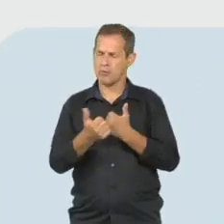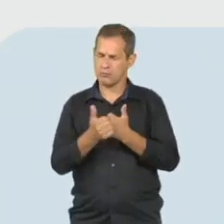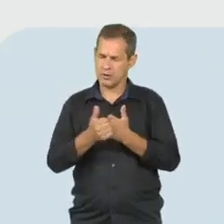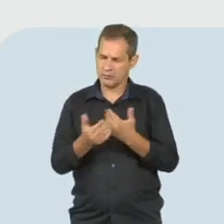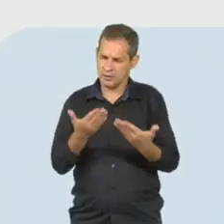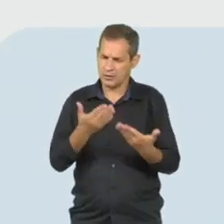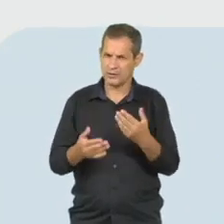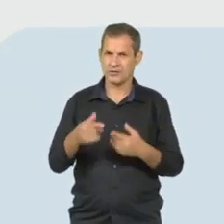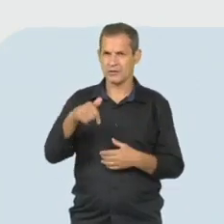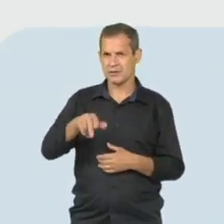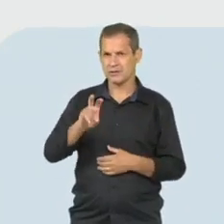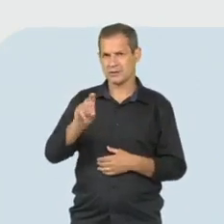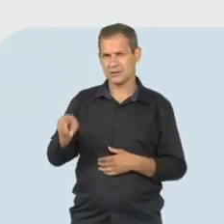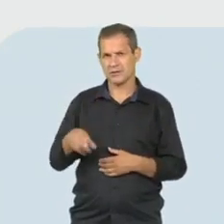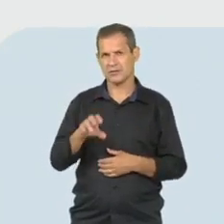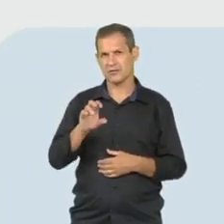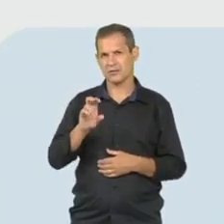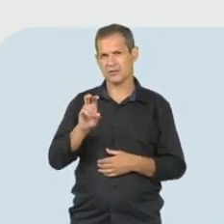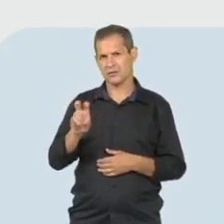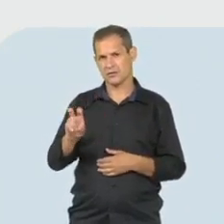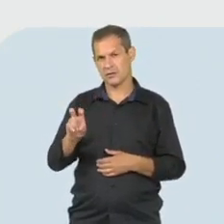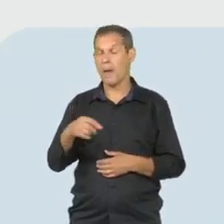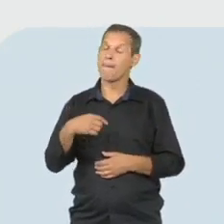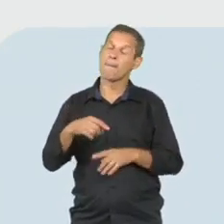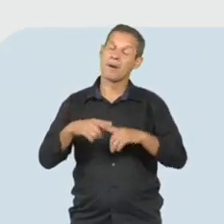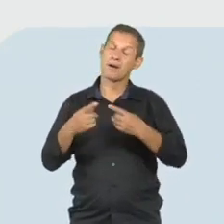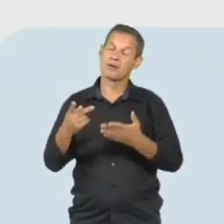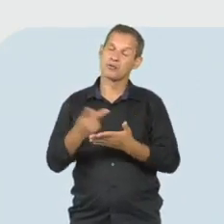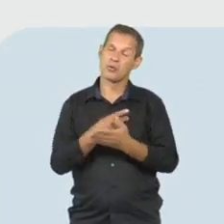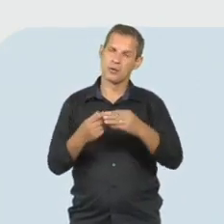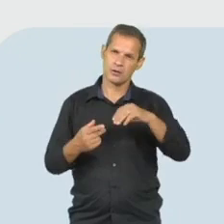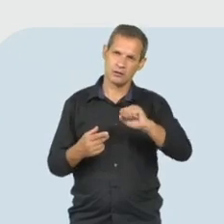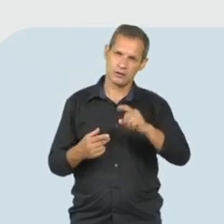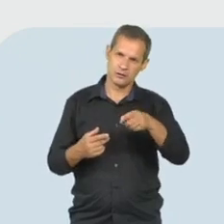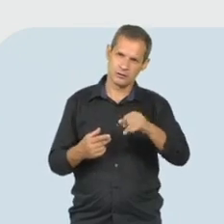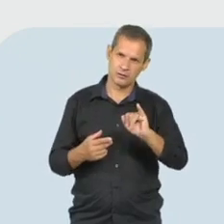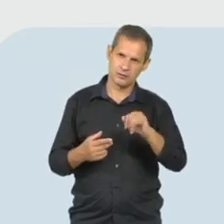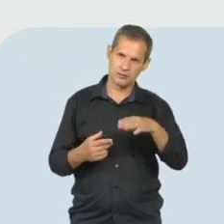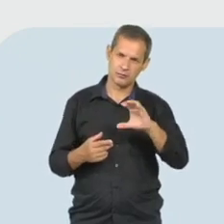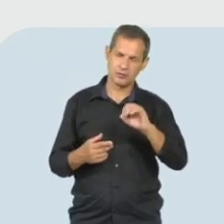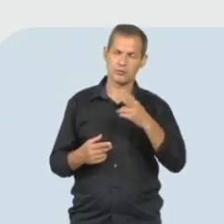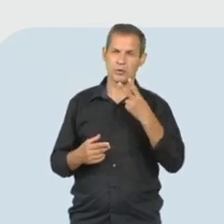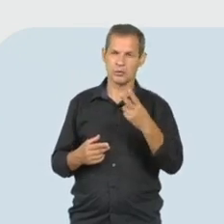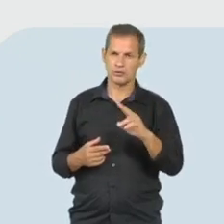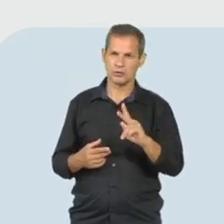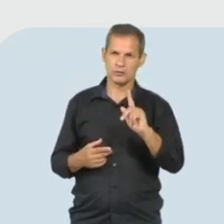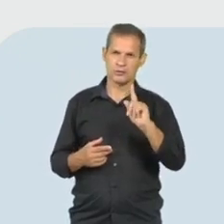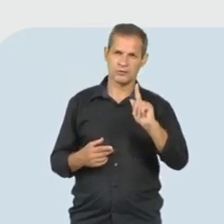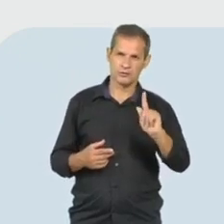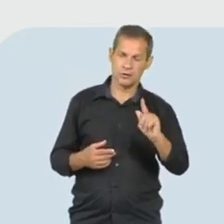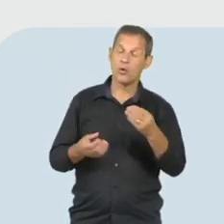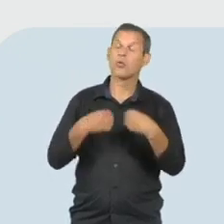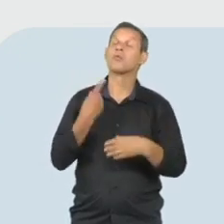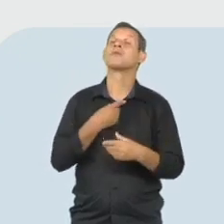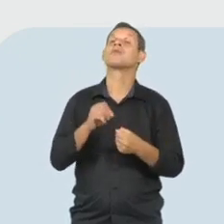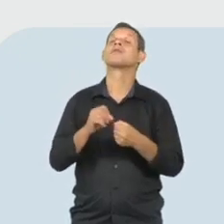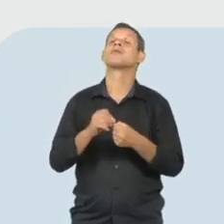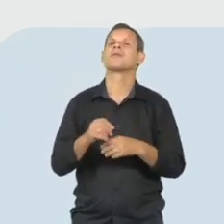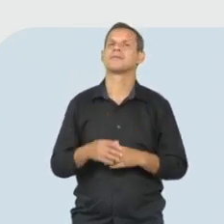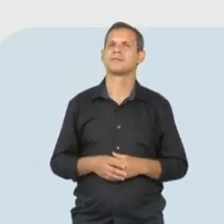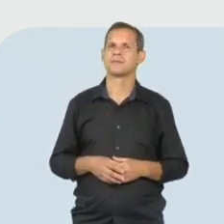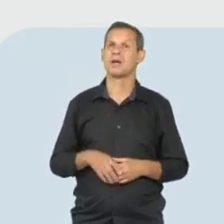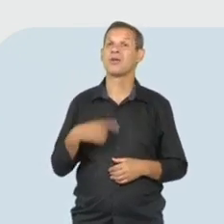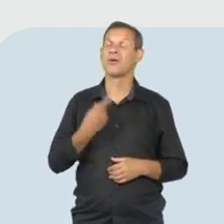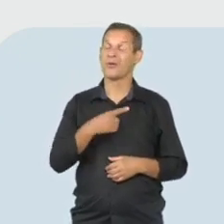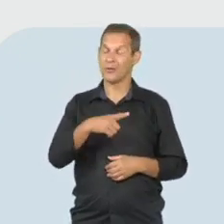a 75,5 aqui e o erro máximo vai ser de 2 quilos. Como é que a gente vai fazer isso? A